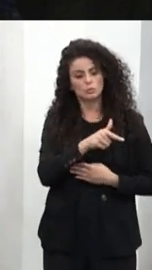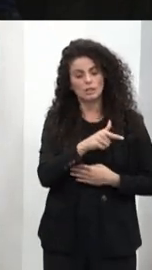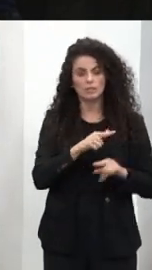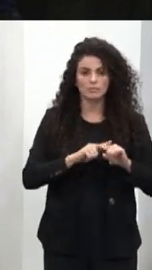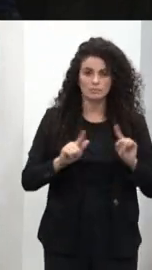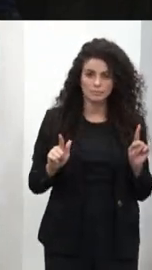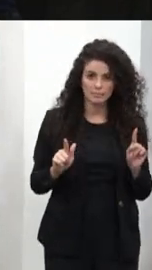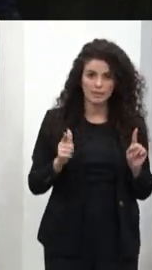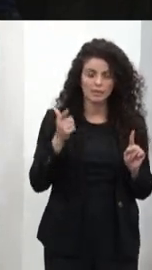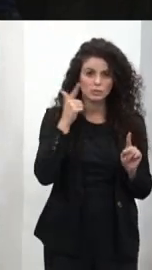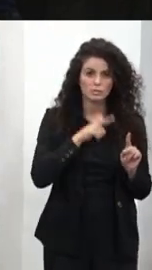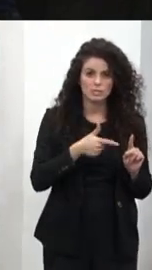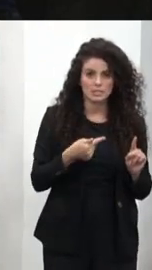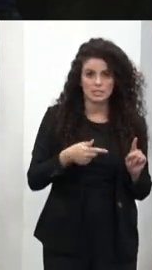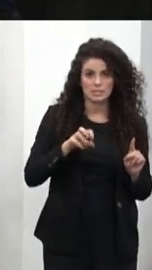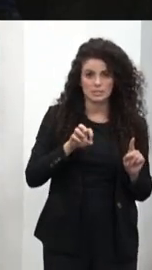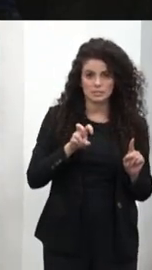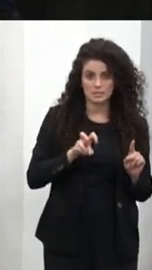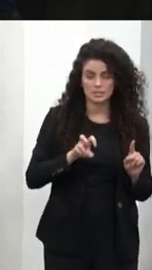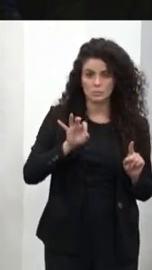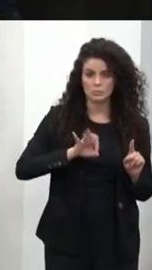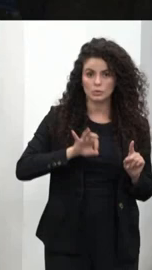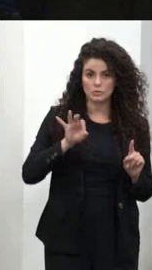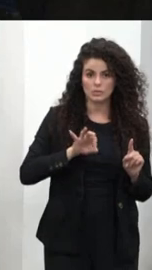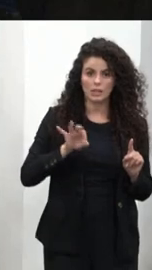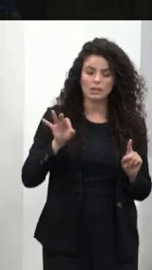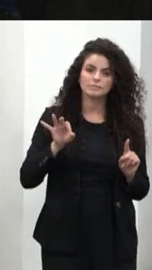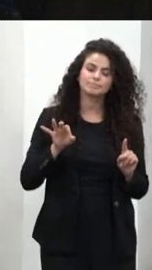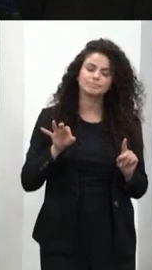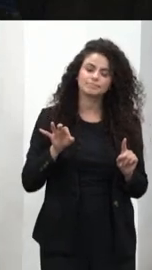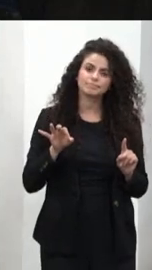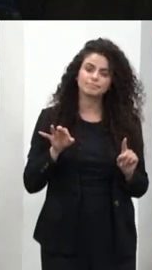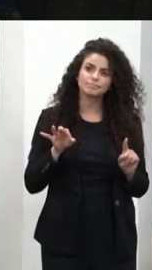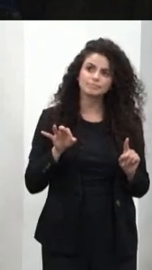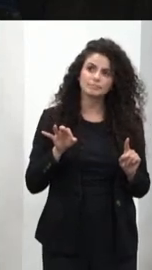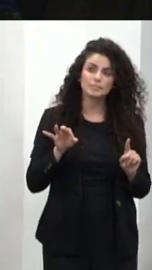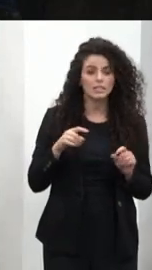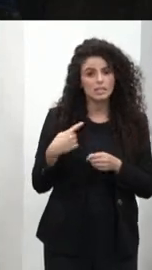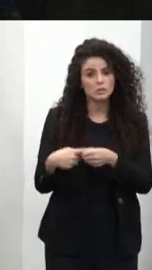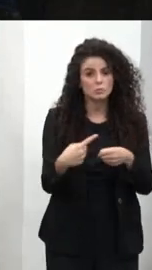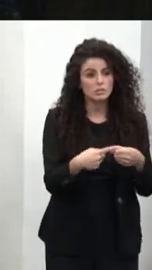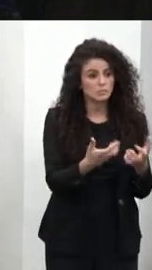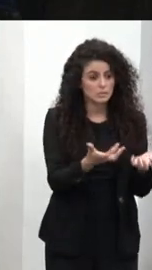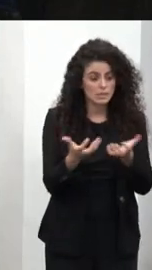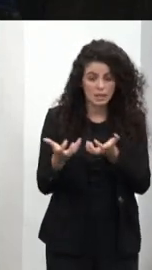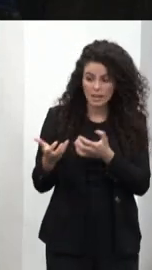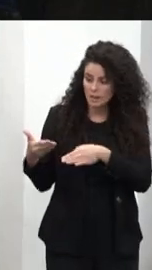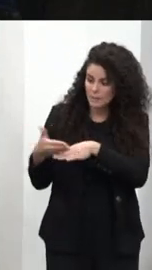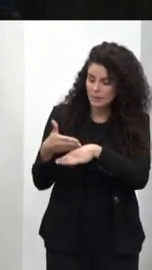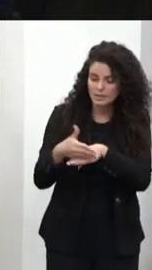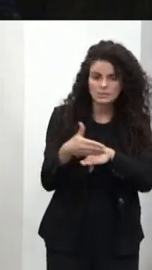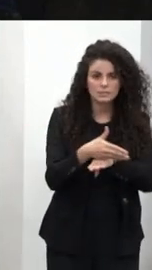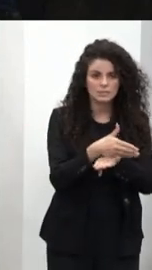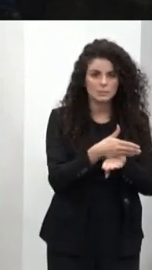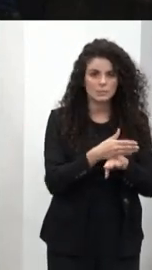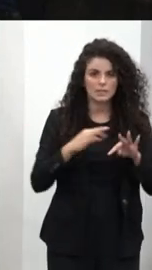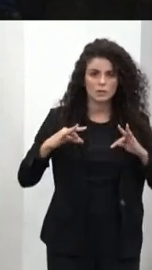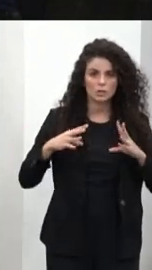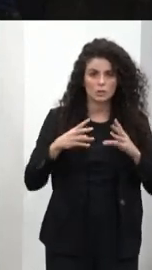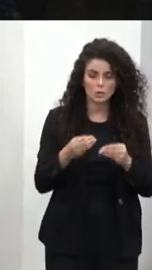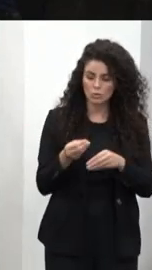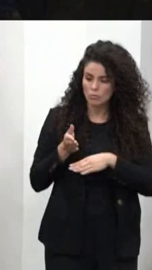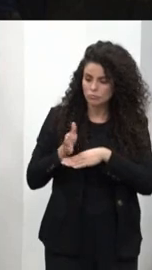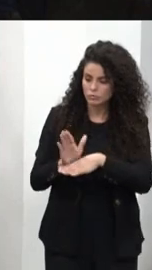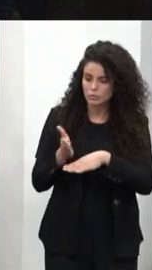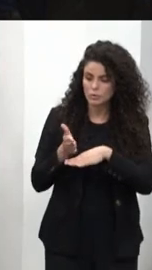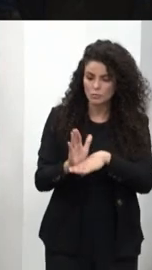a enfim a ideia de que os municípios consigam a gente não só a ideia a gente quer e colaborar para com todas as nossas